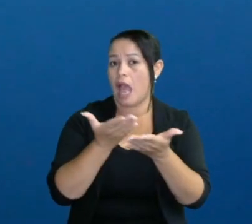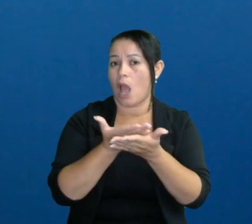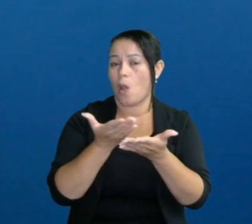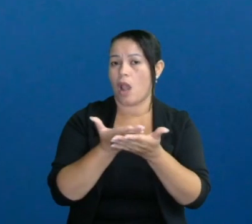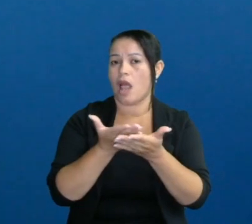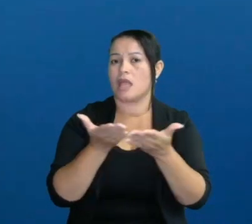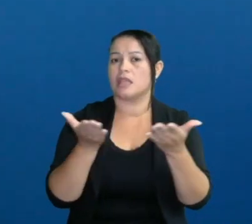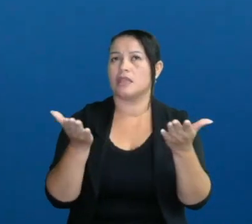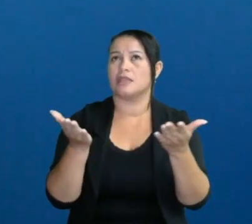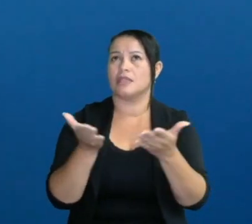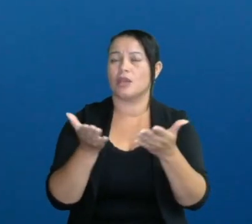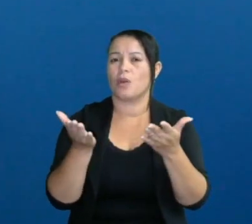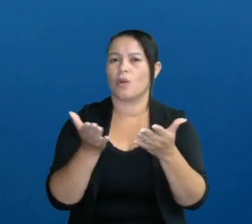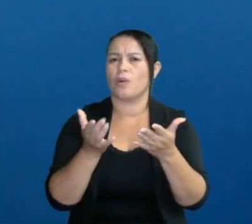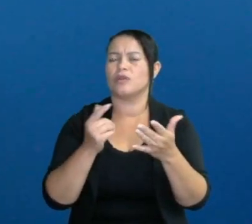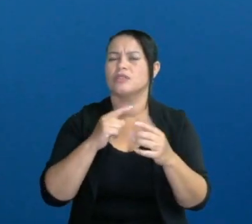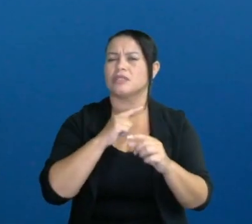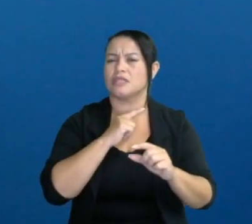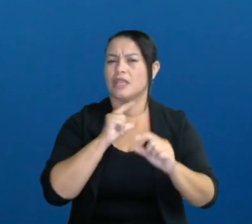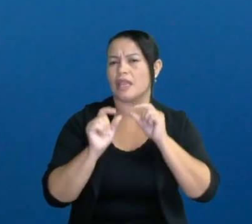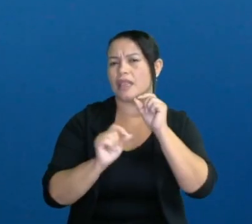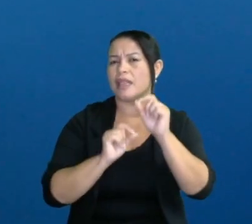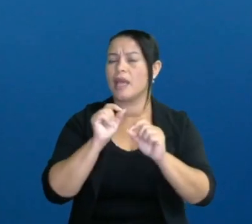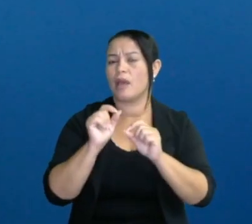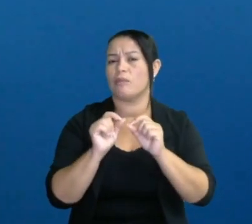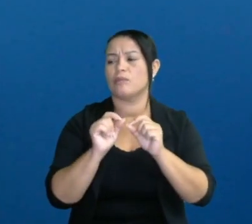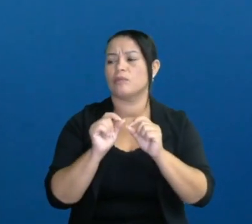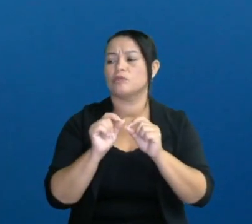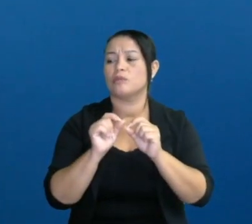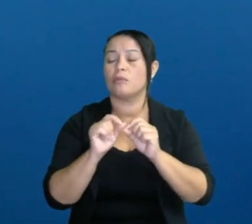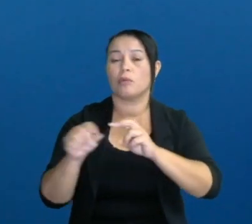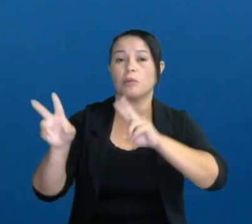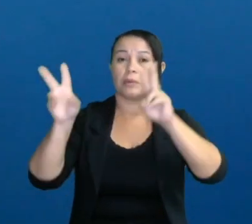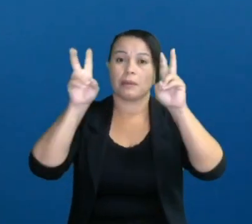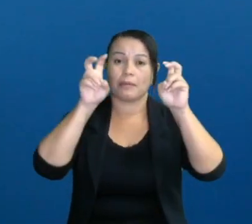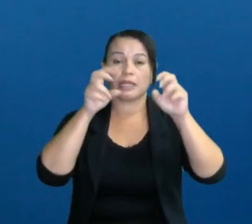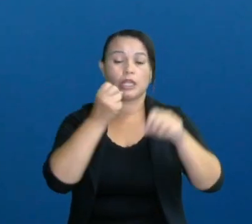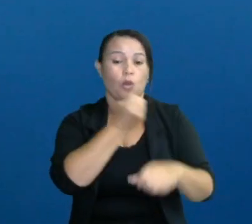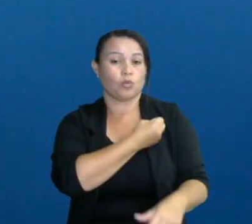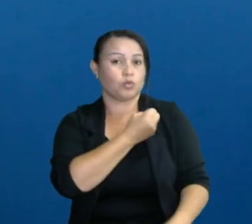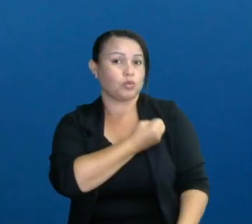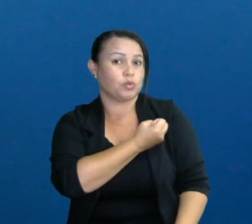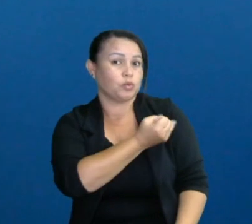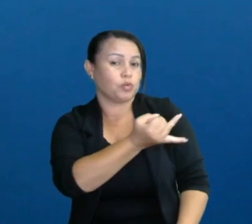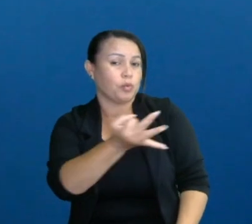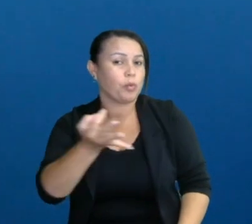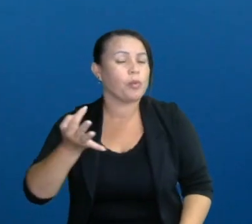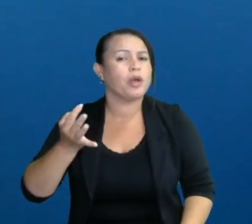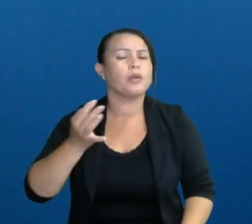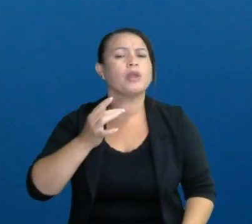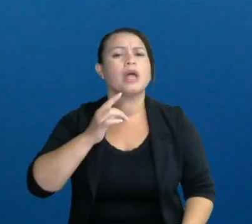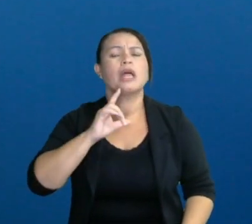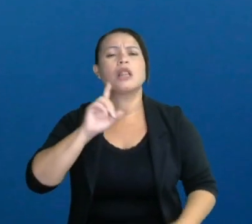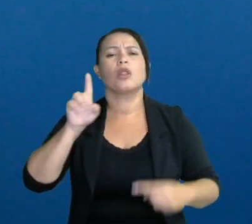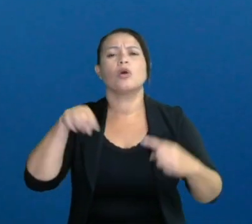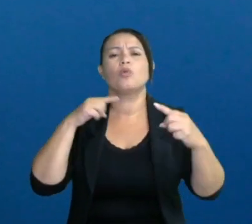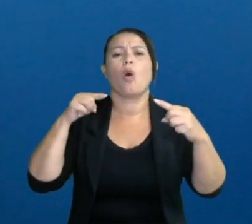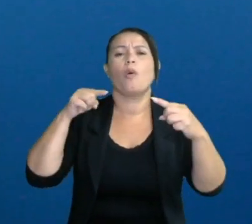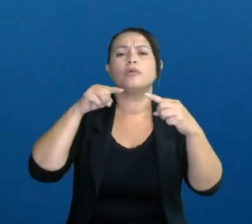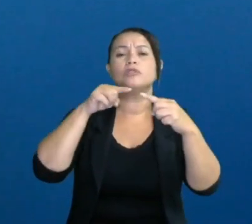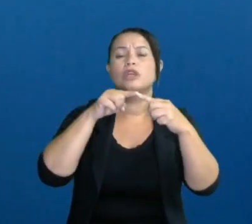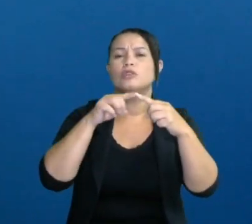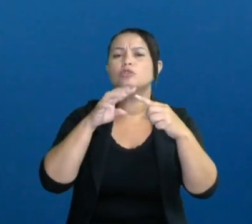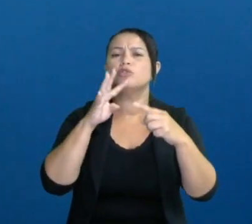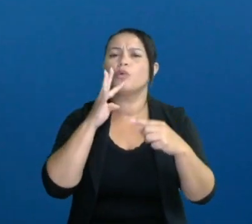hoje, nós temos por unidade temática os números. E o nosso objeto de